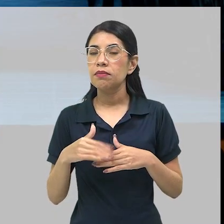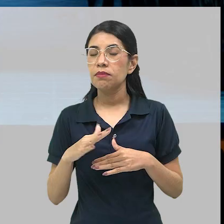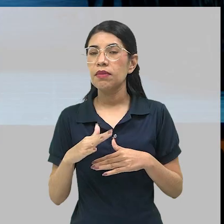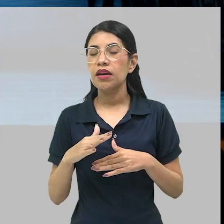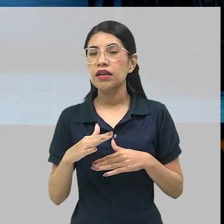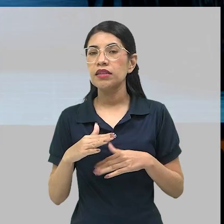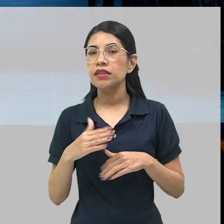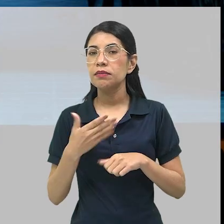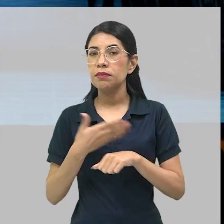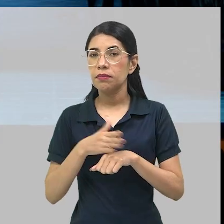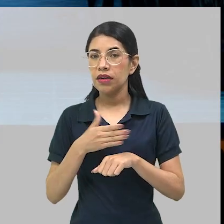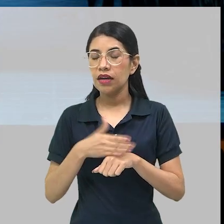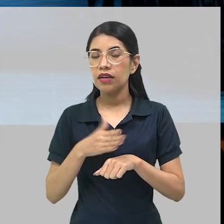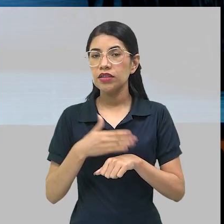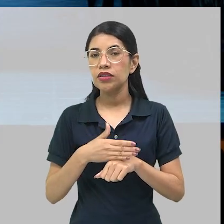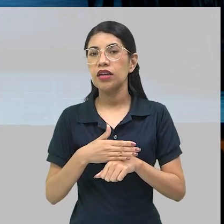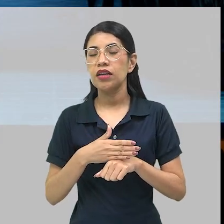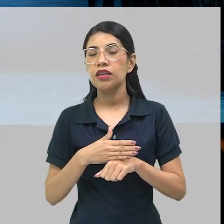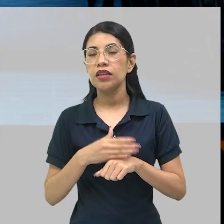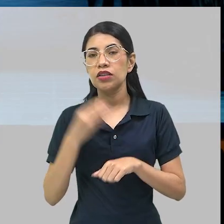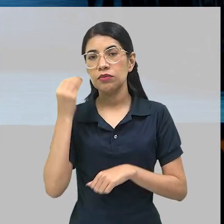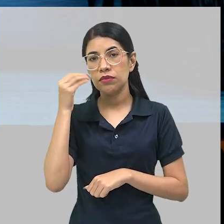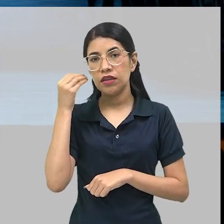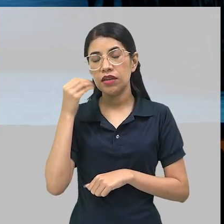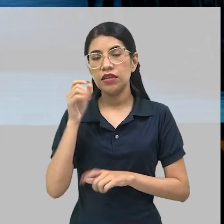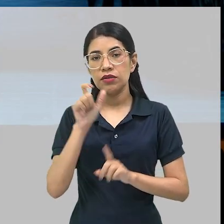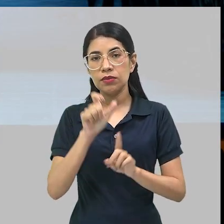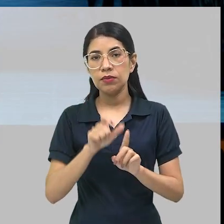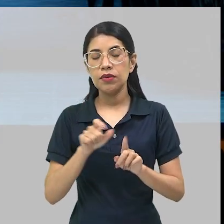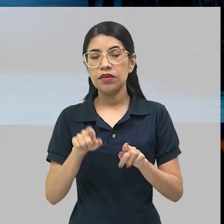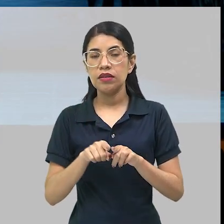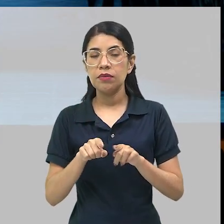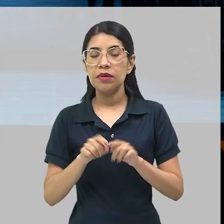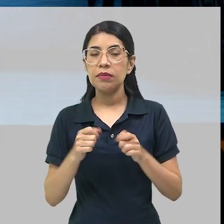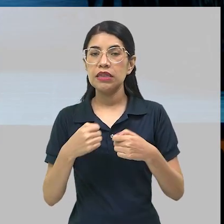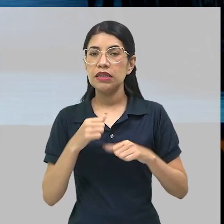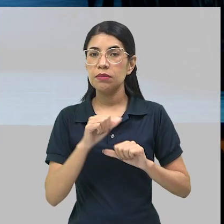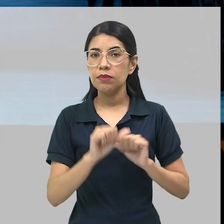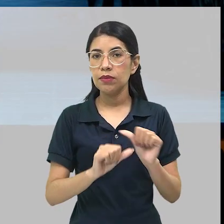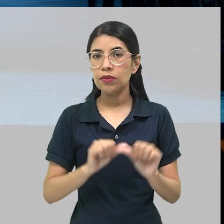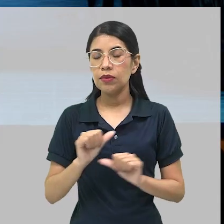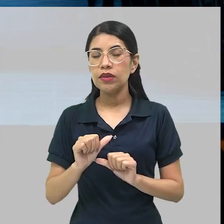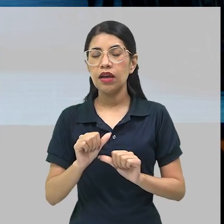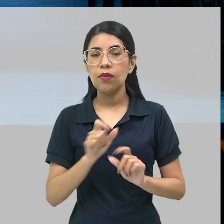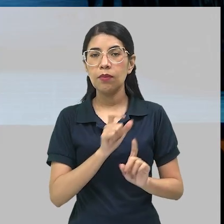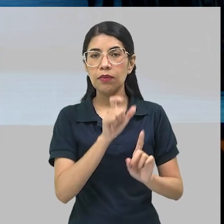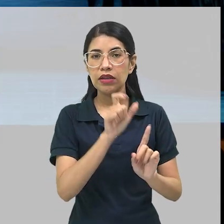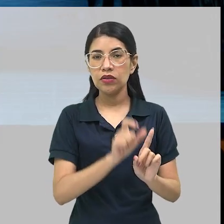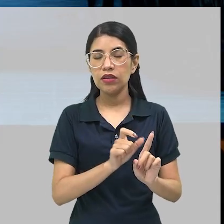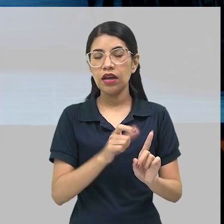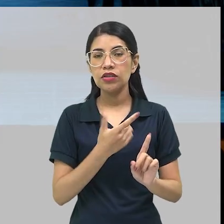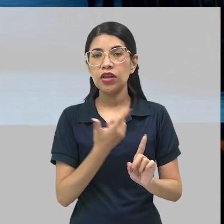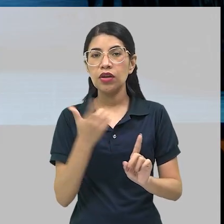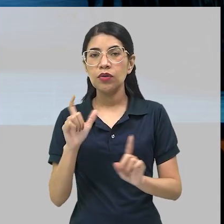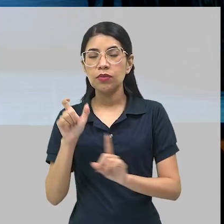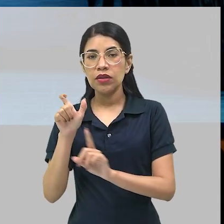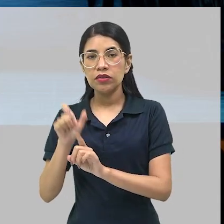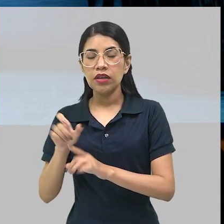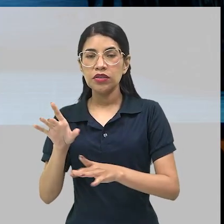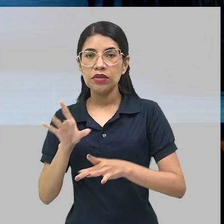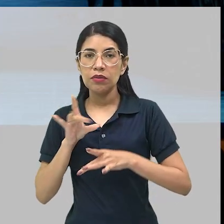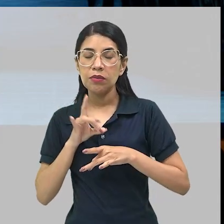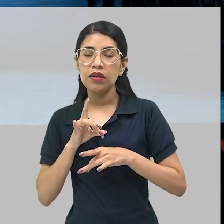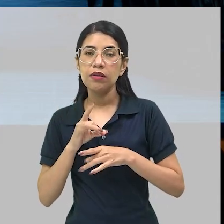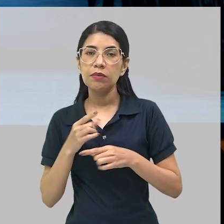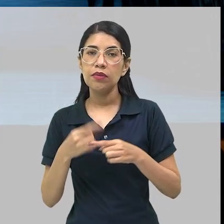desse ator. Afinal, ele precisa conseguir mudar muito rapidamente de um personagem para o outro, já que